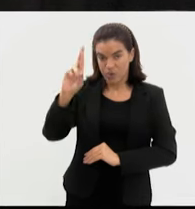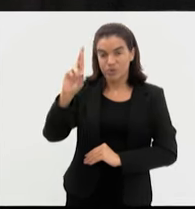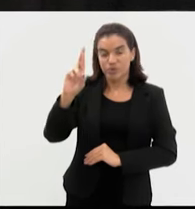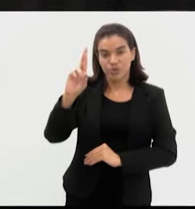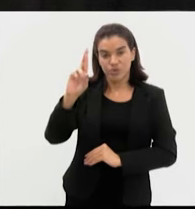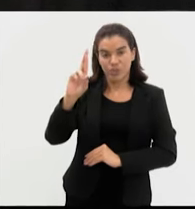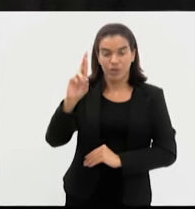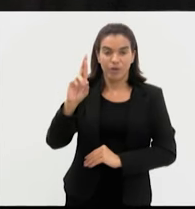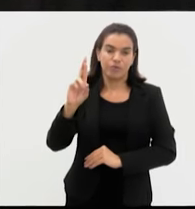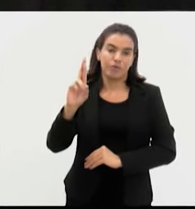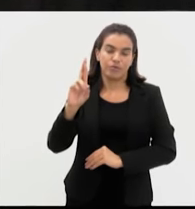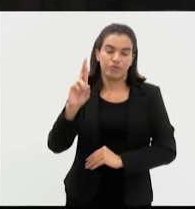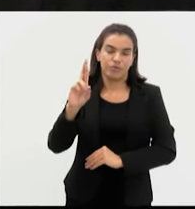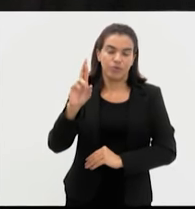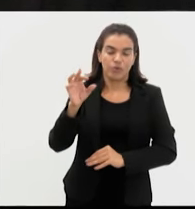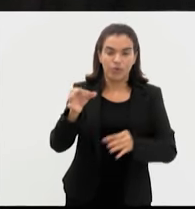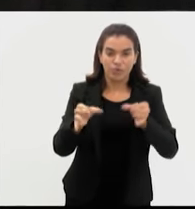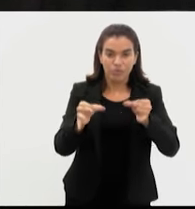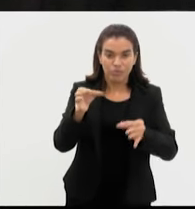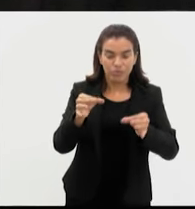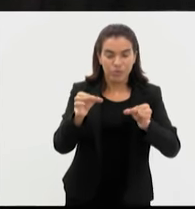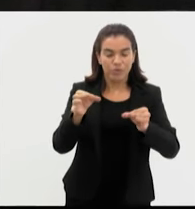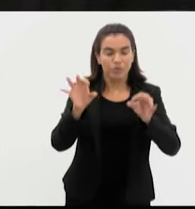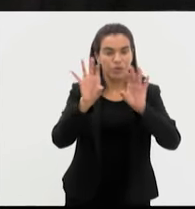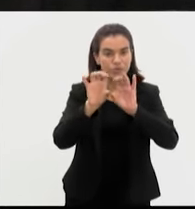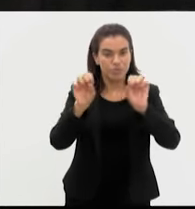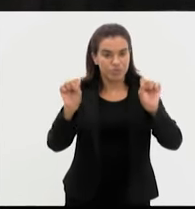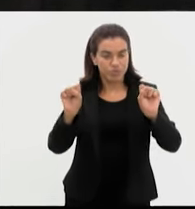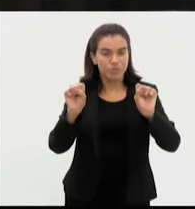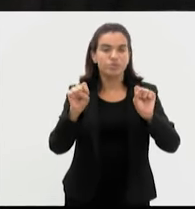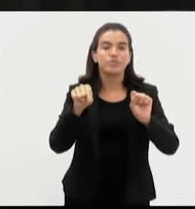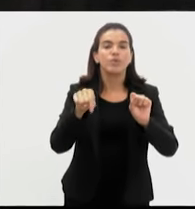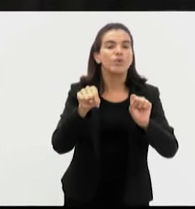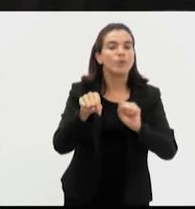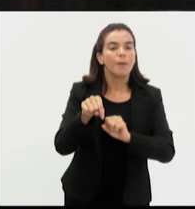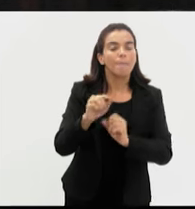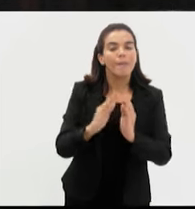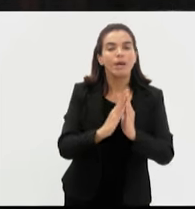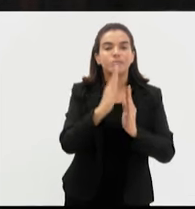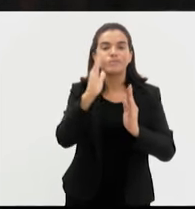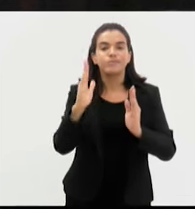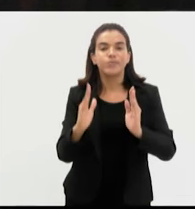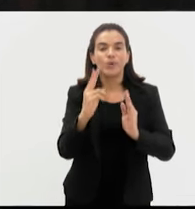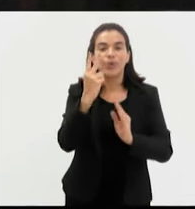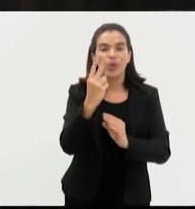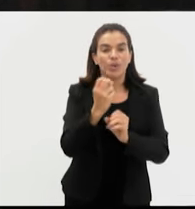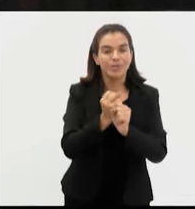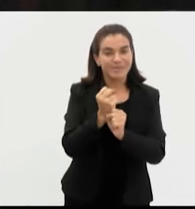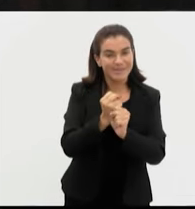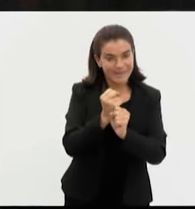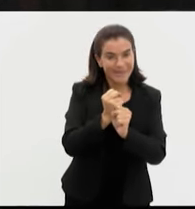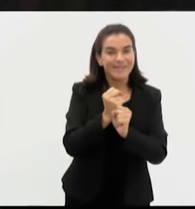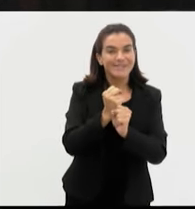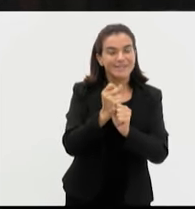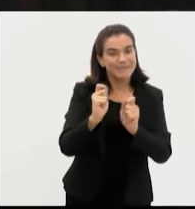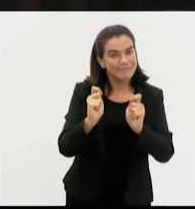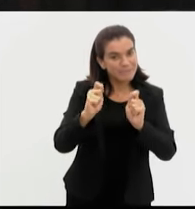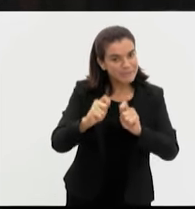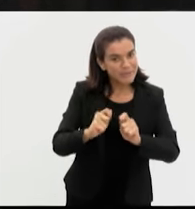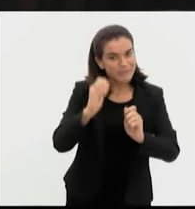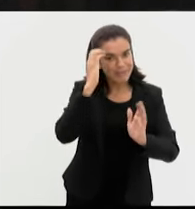chefe do tribunal de justiça a possibilidade de ainda ter mais do anos pela frente possibilidade